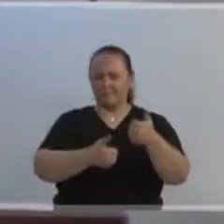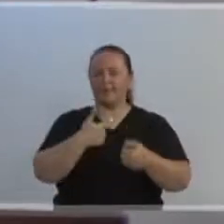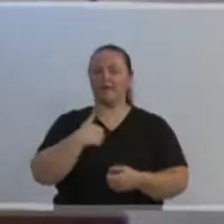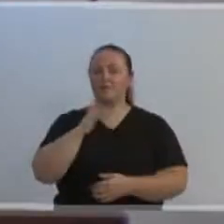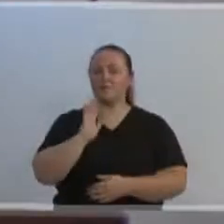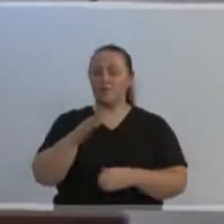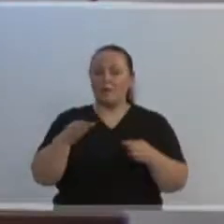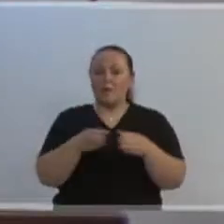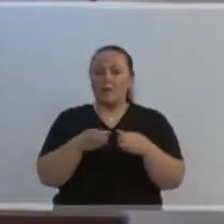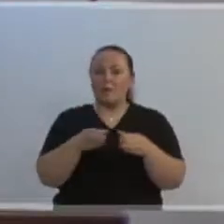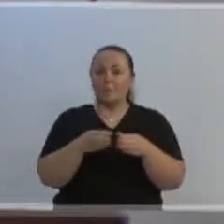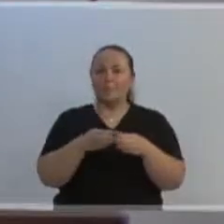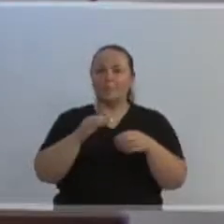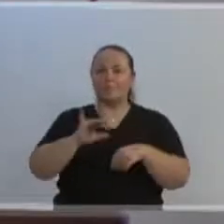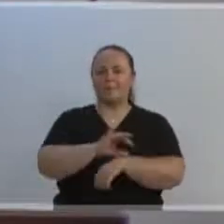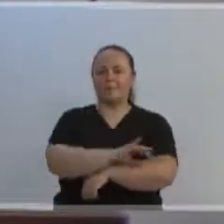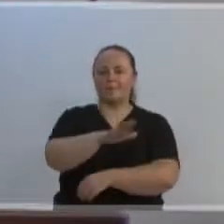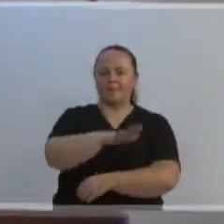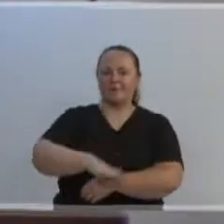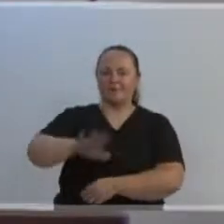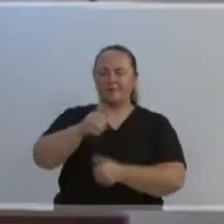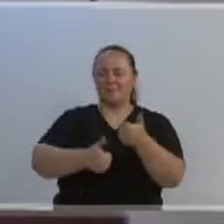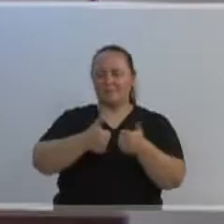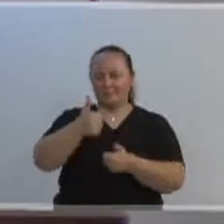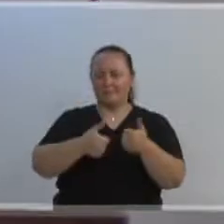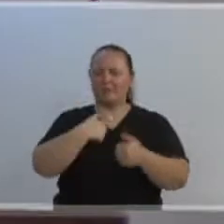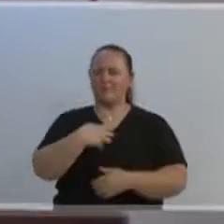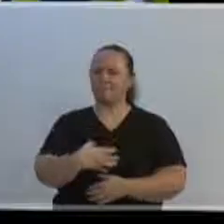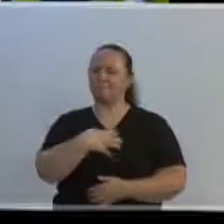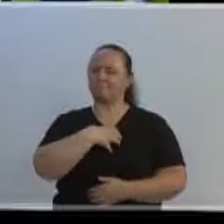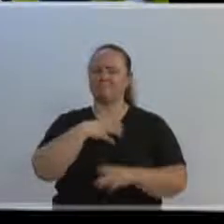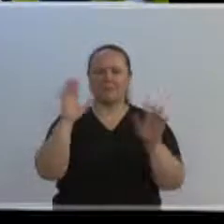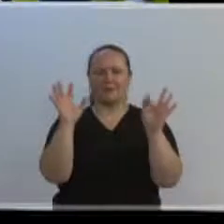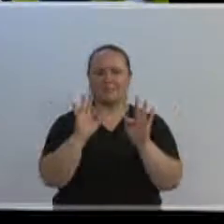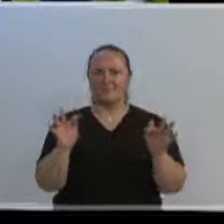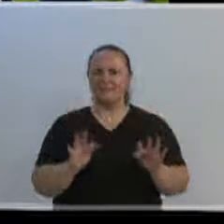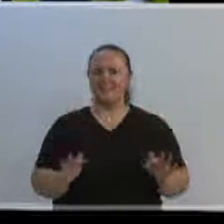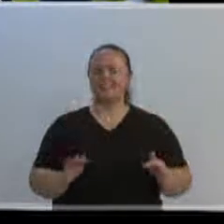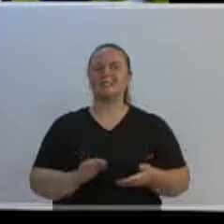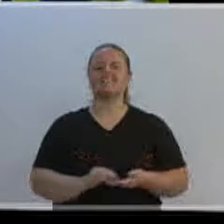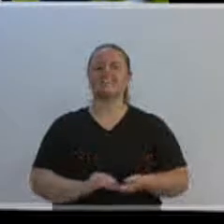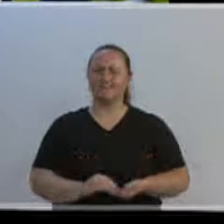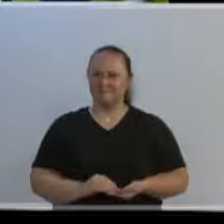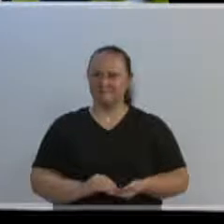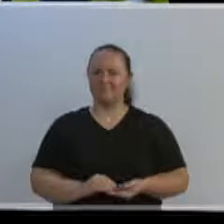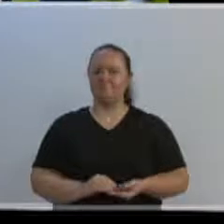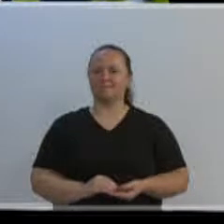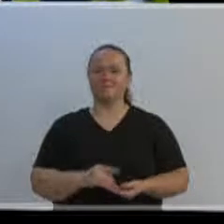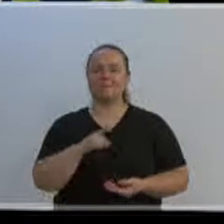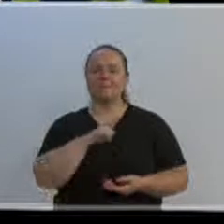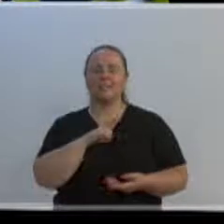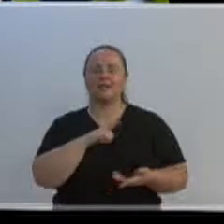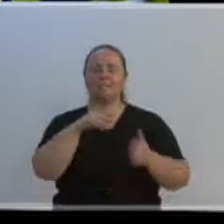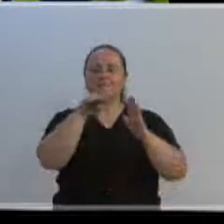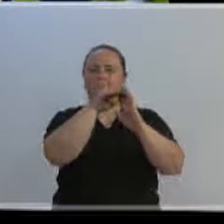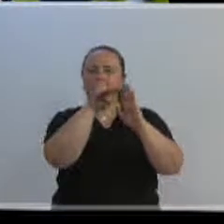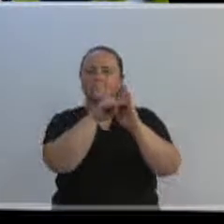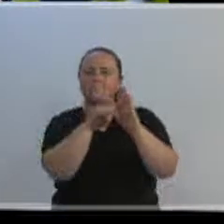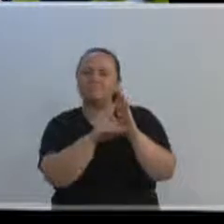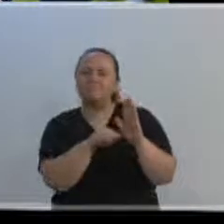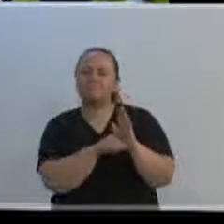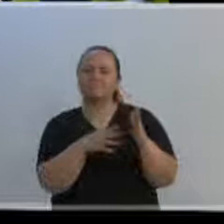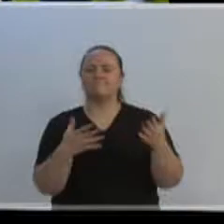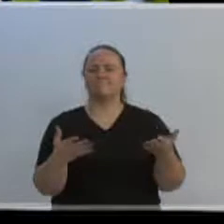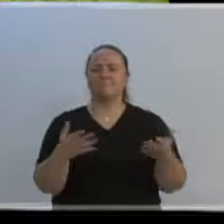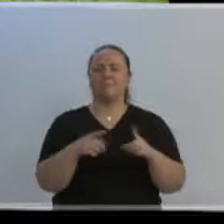me sentir muito feliz de participar no sábado embora uma grande e vasta é programação tínhamos mas